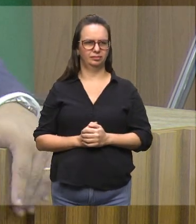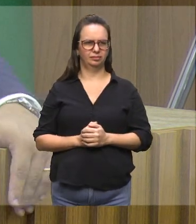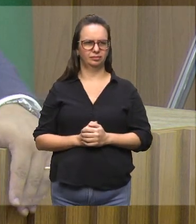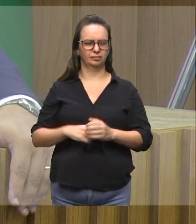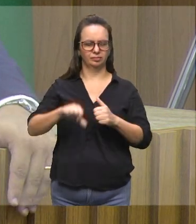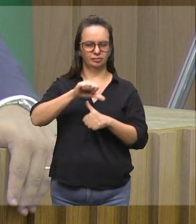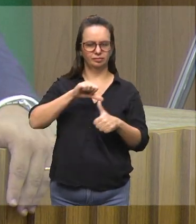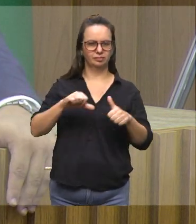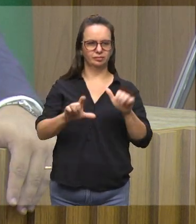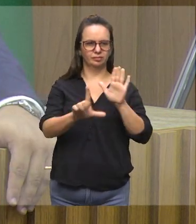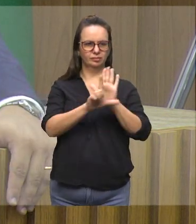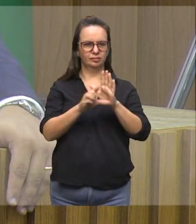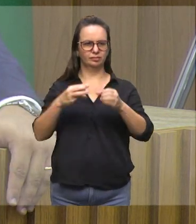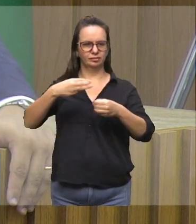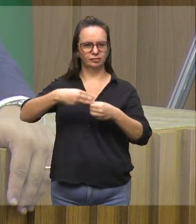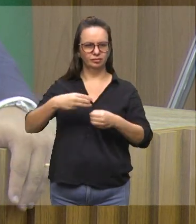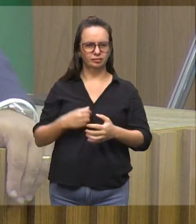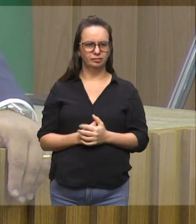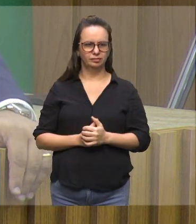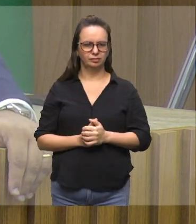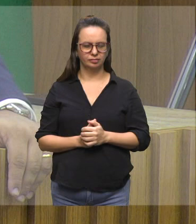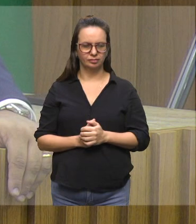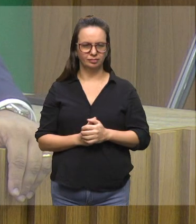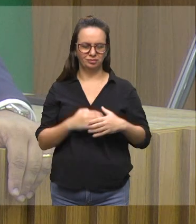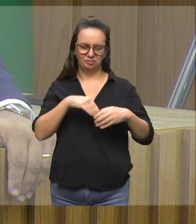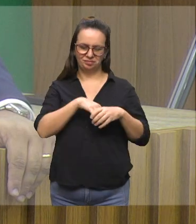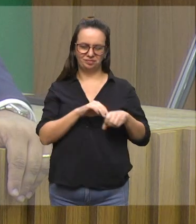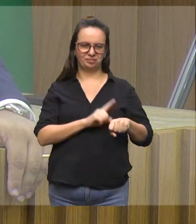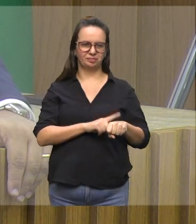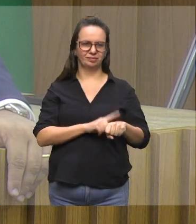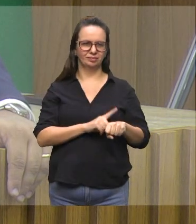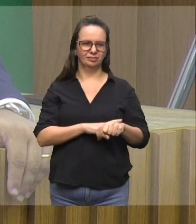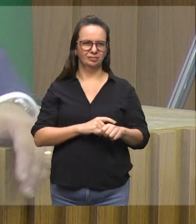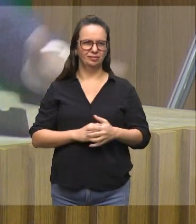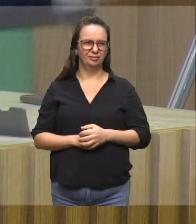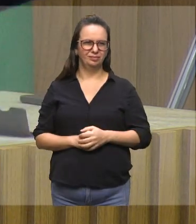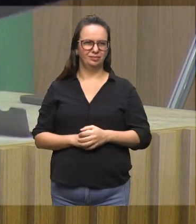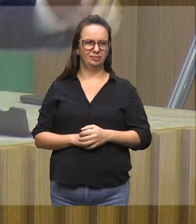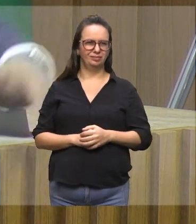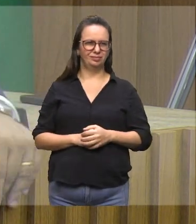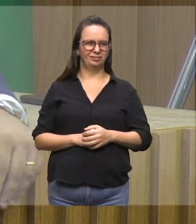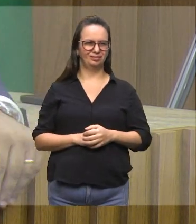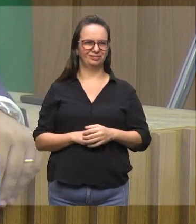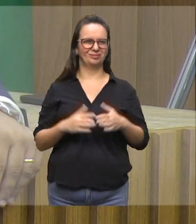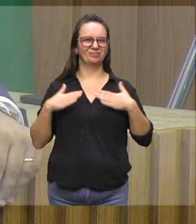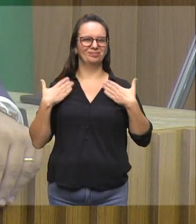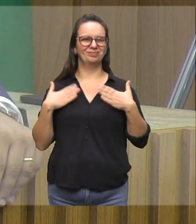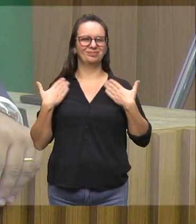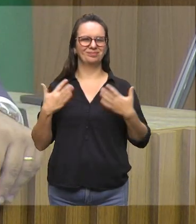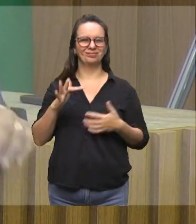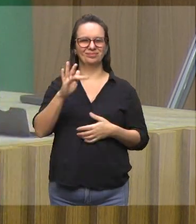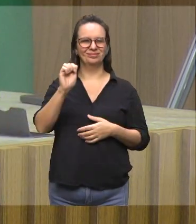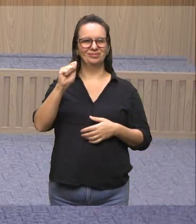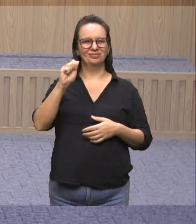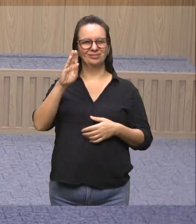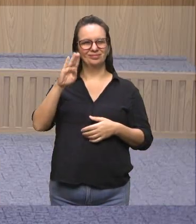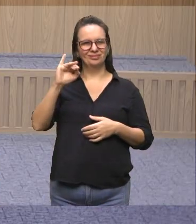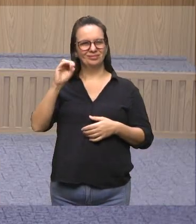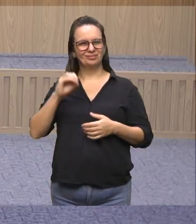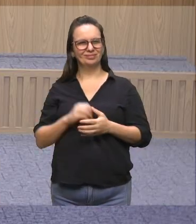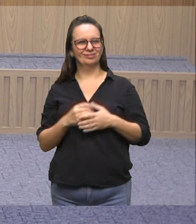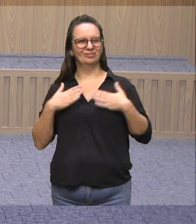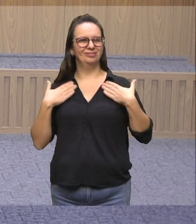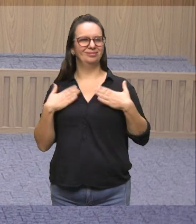alteração na Lei Orgânica. Reservo meu tempo, senhor presidente. Fábio Alex Nunes, é um prazer ter Vossa Excelência na presidência.